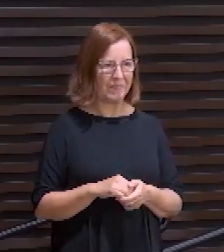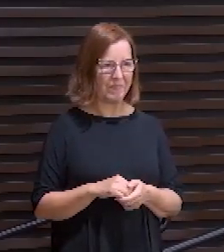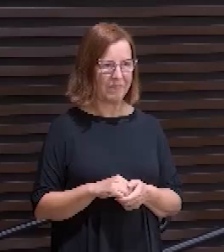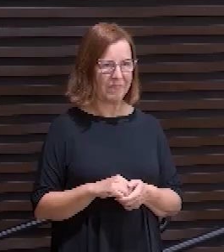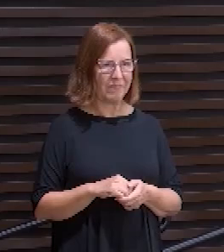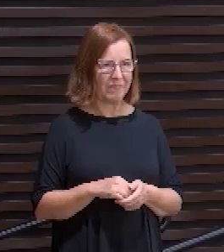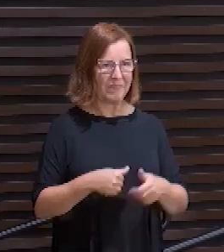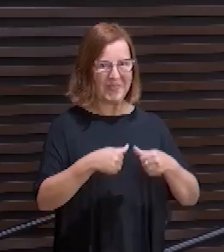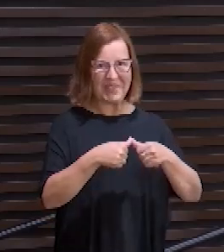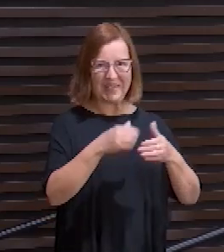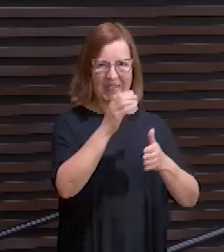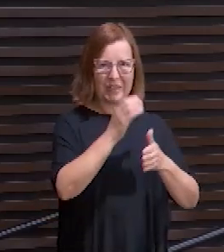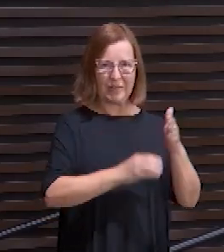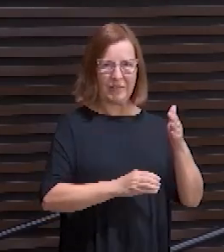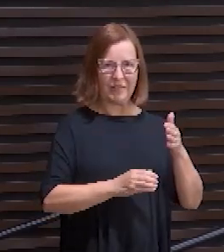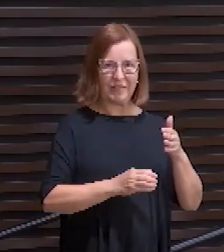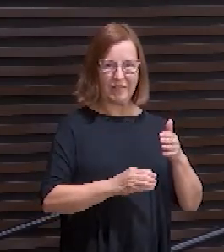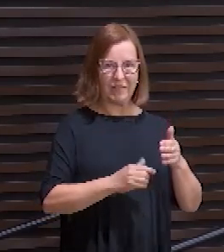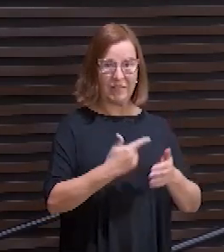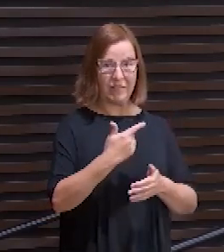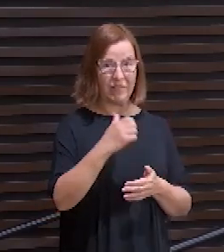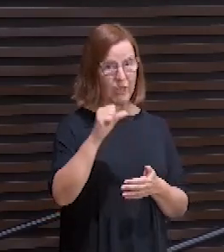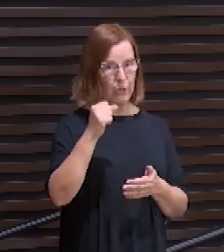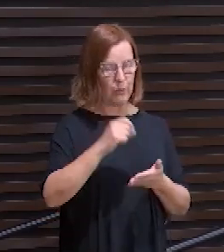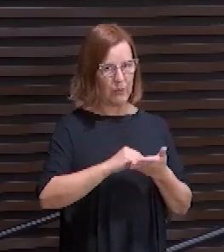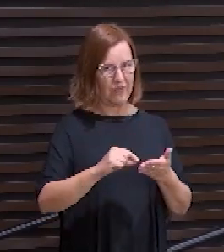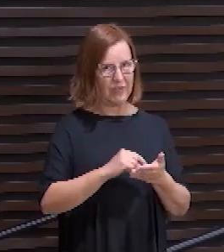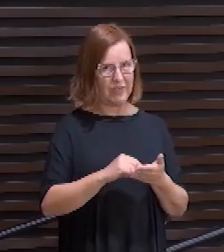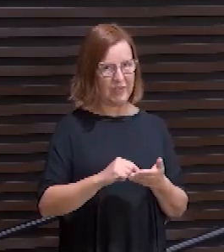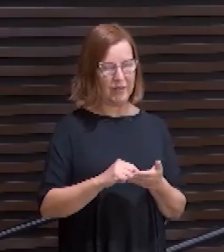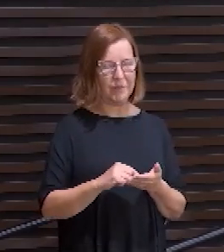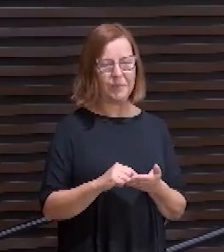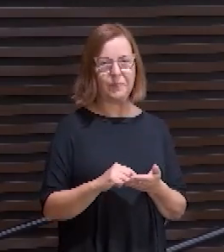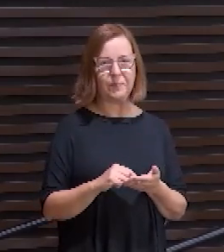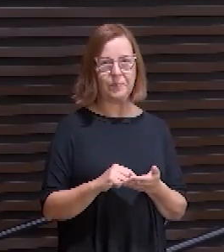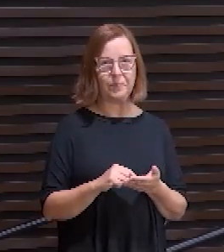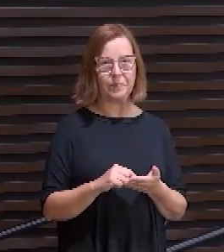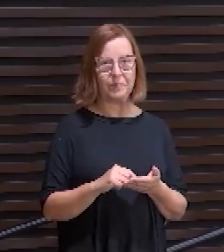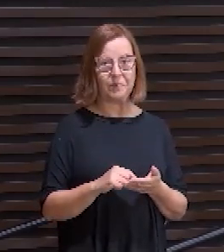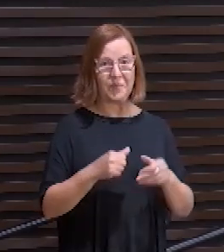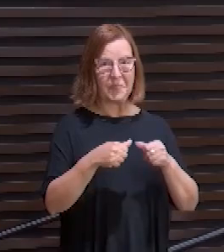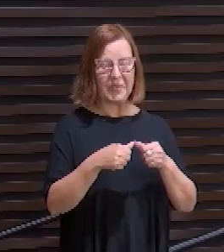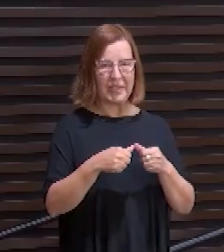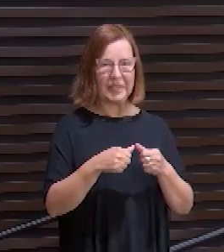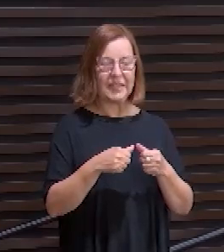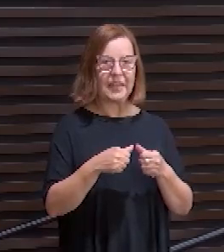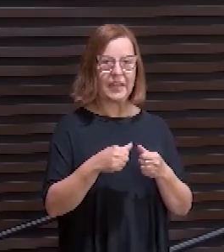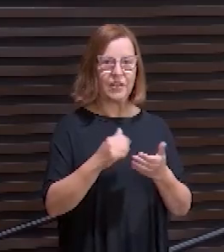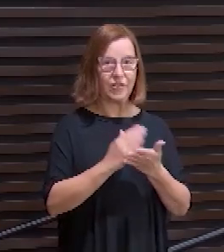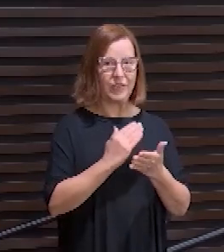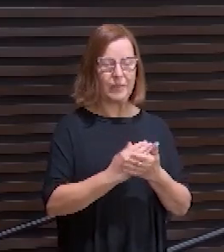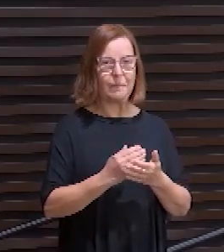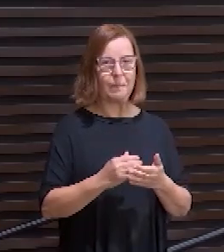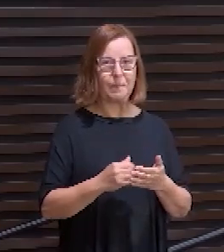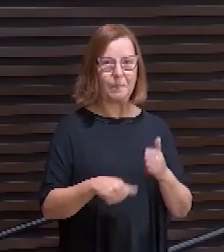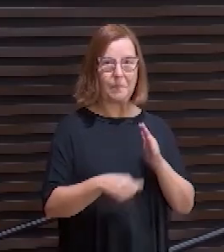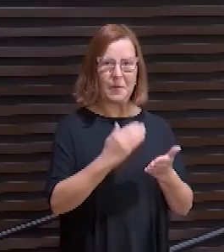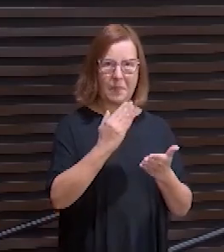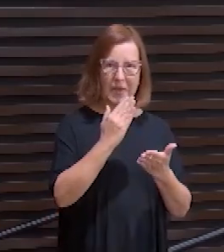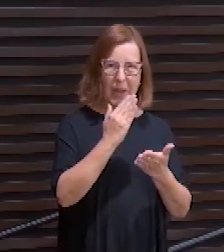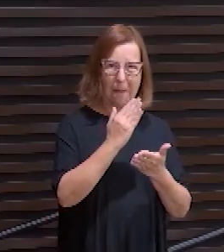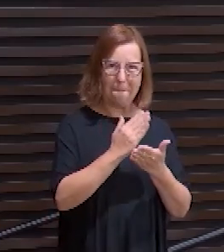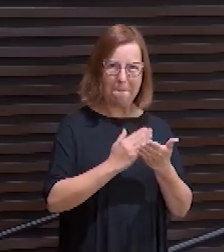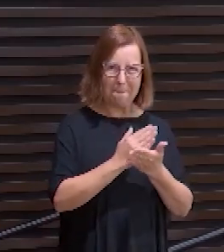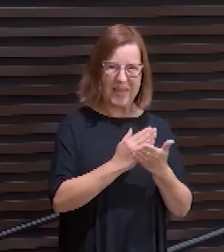Esse capítulo são 28 versículos e ele está muito claramente dividido. A primeira metade, versos 1 a